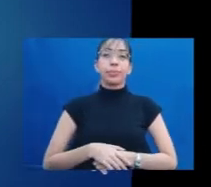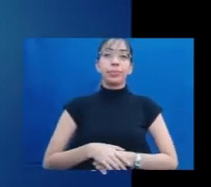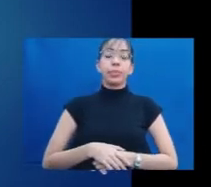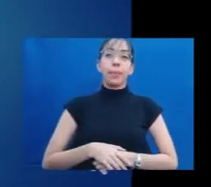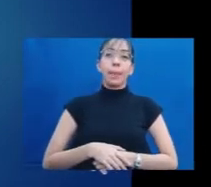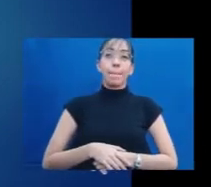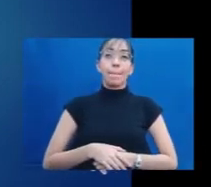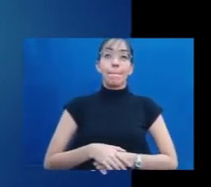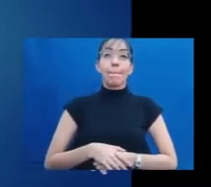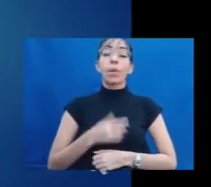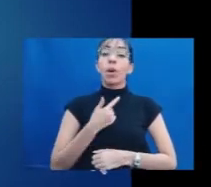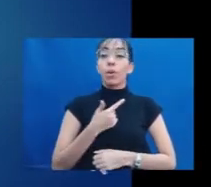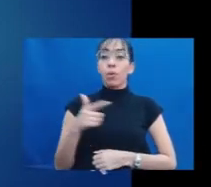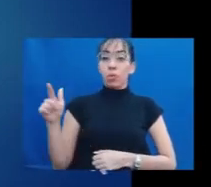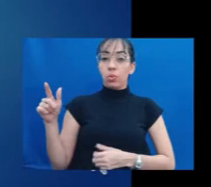confiáveis.